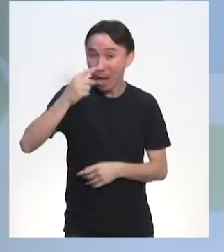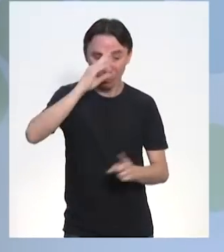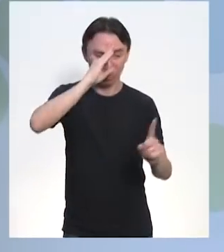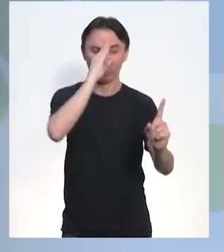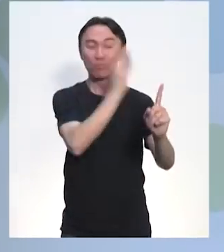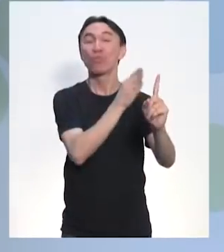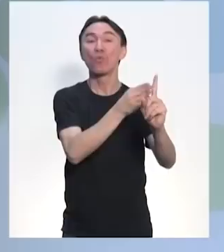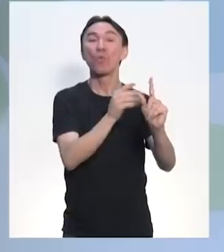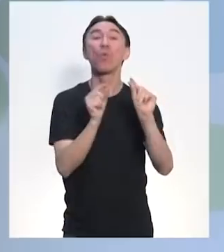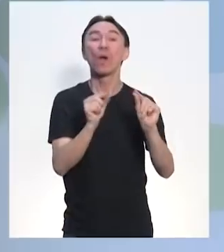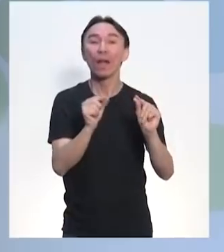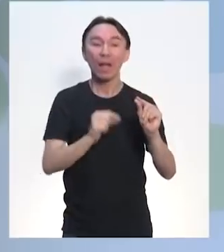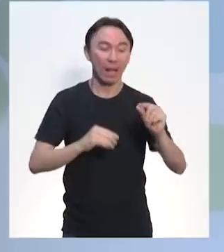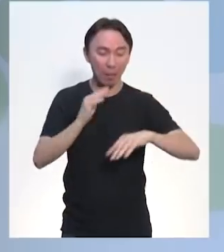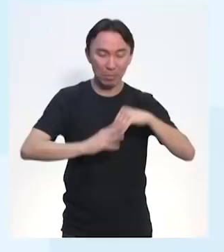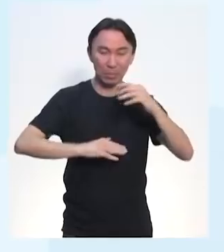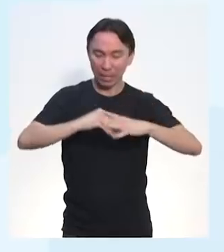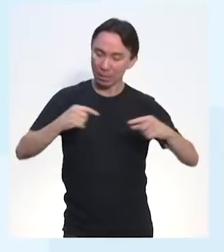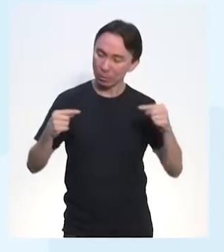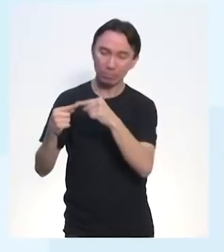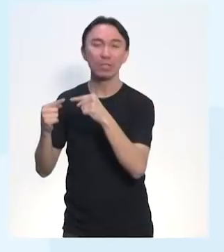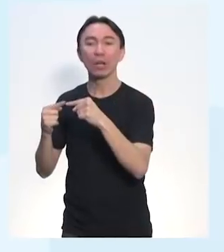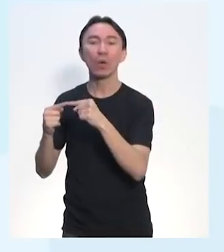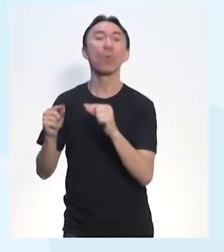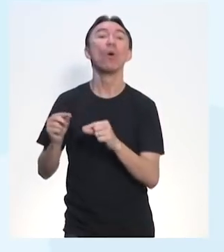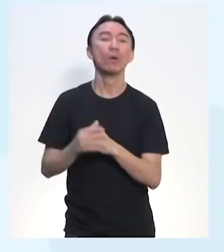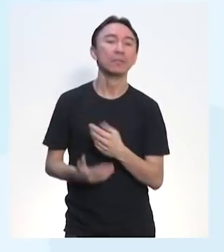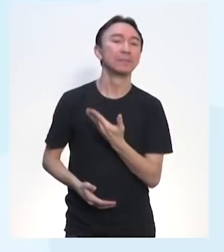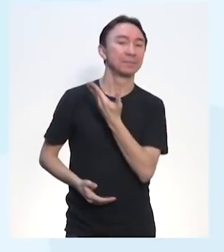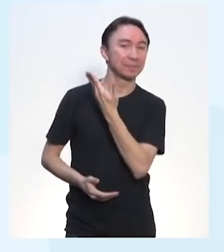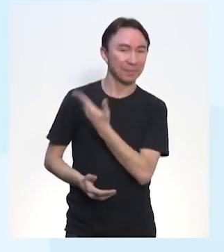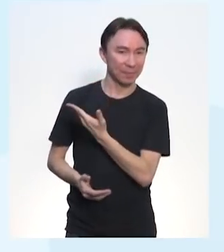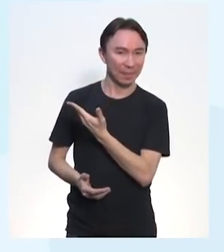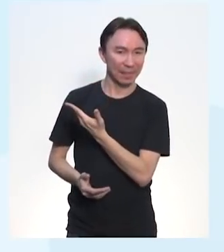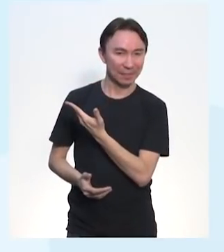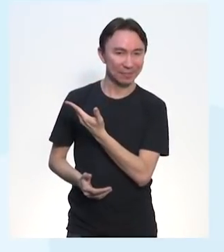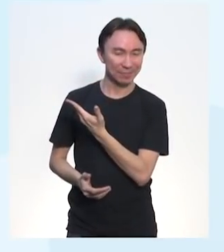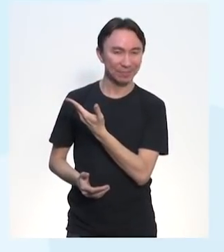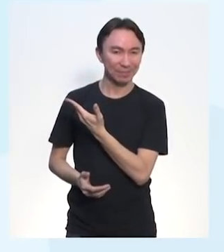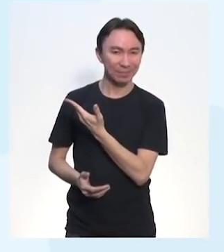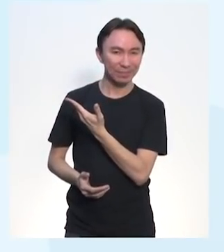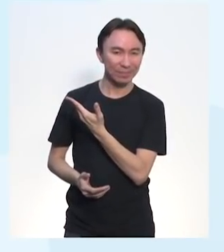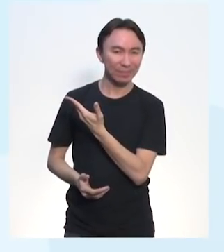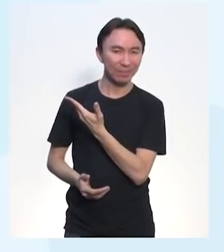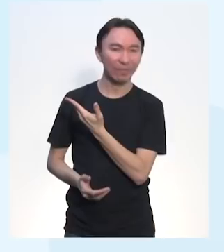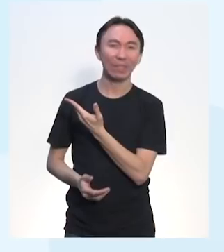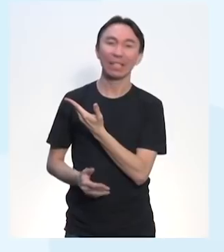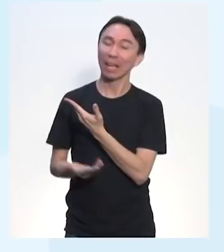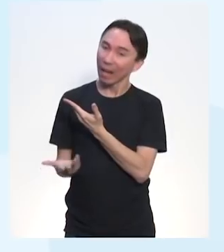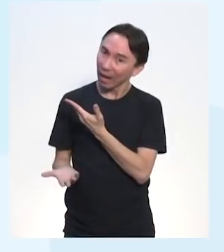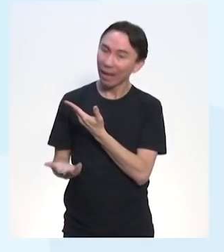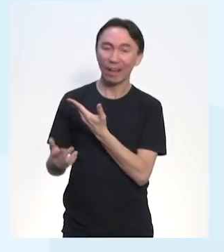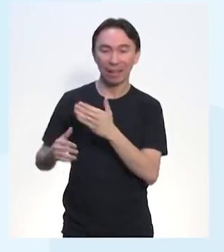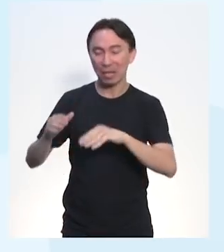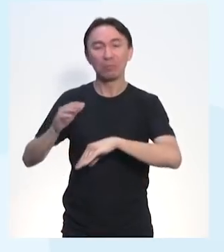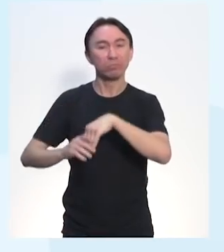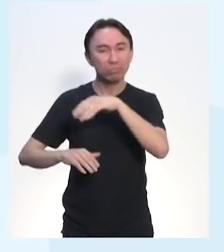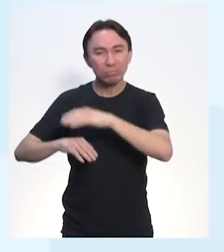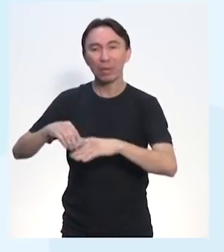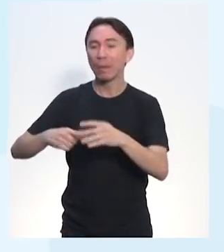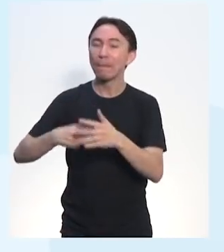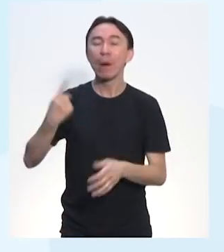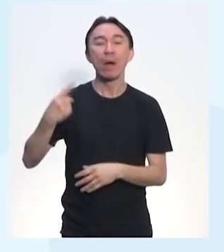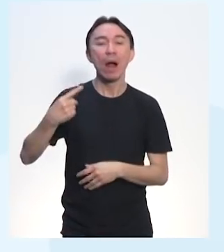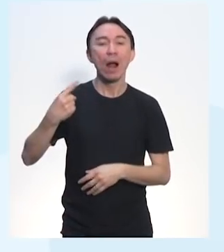relacionada a qual habilidade? É essa aí que vai aparecer na telinha para vocês. Então, a ideia é a habilidade, né? Essa primeira habilidade que vai